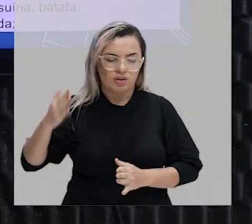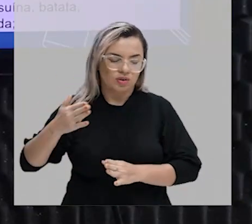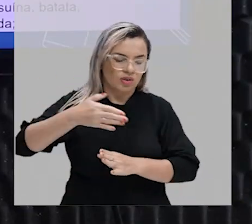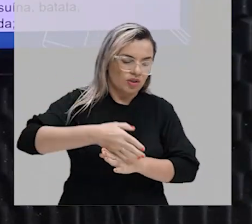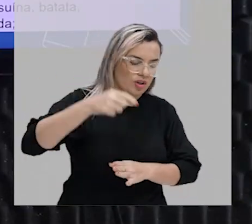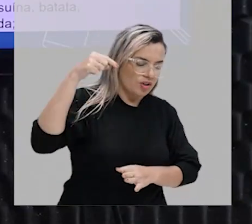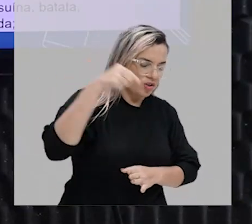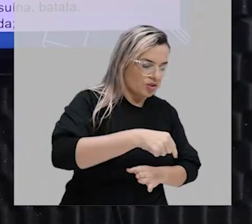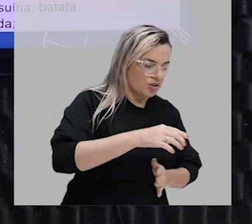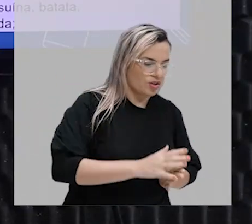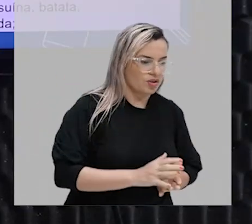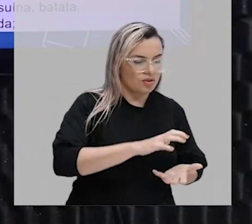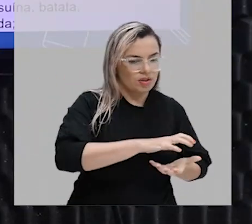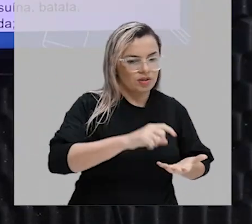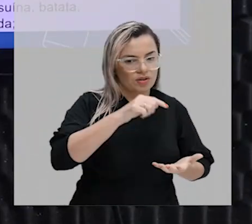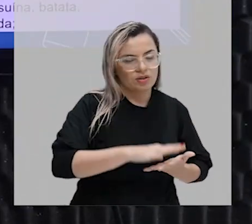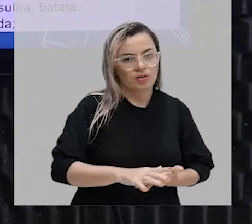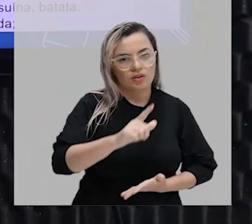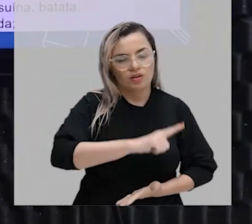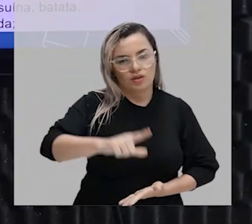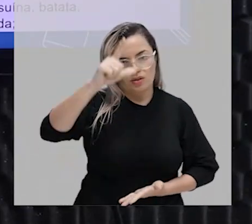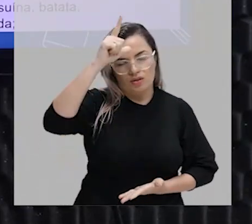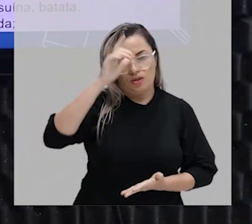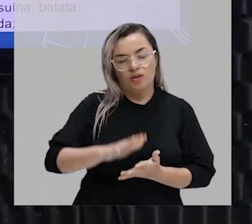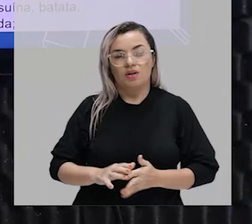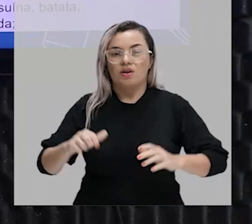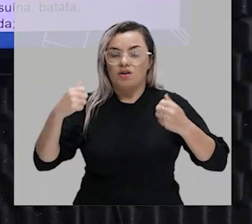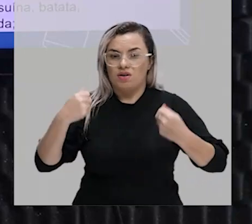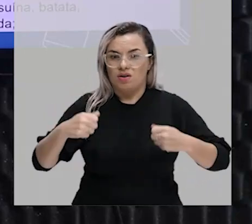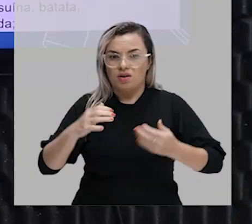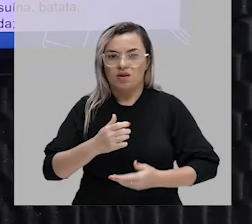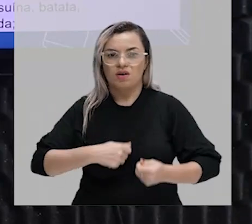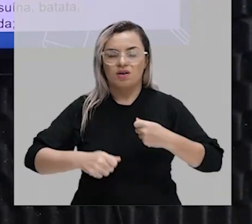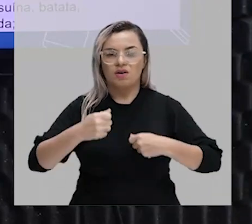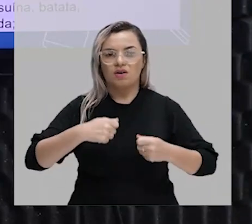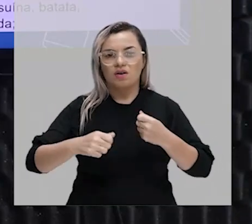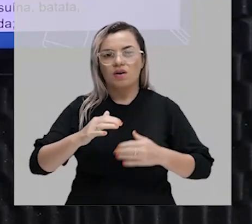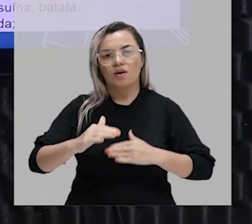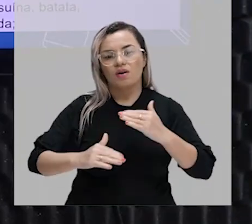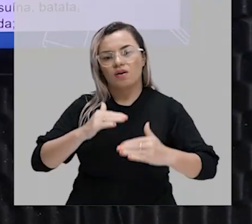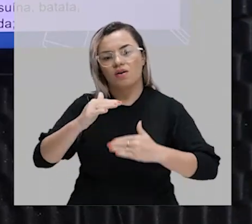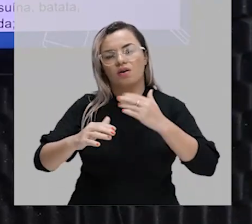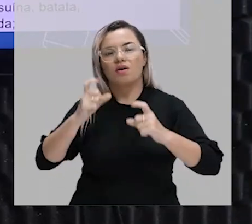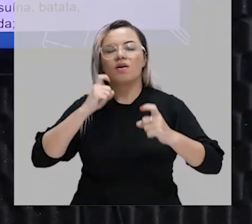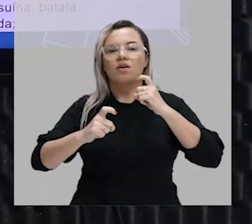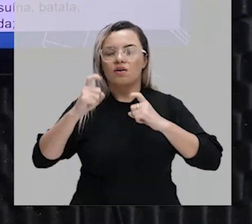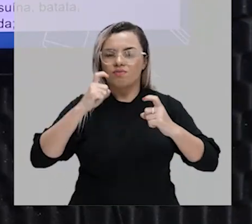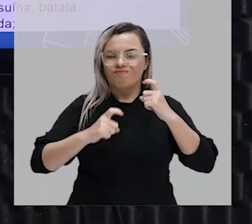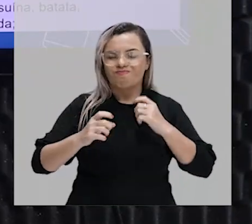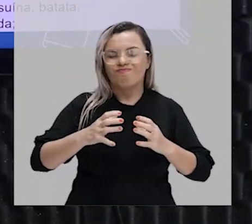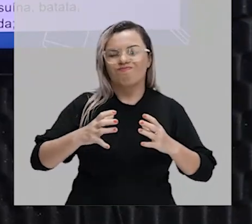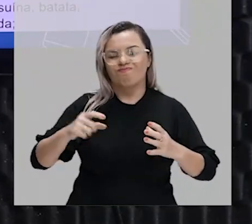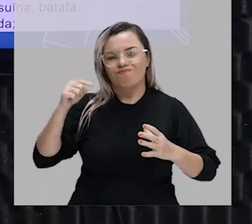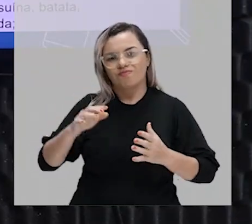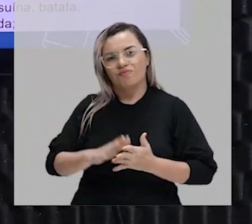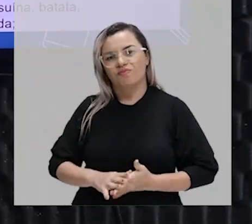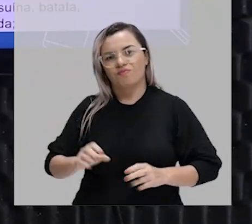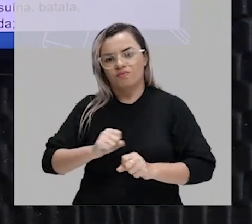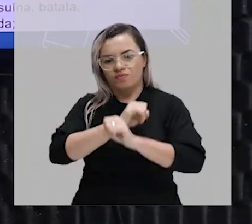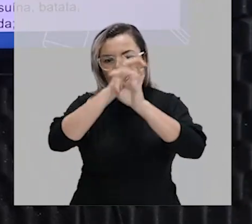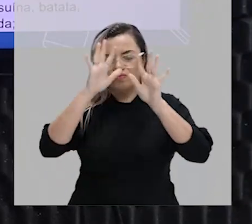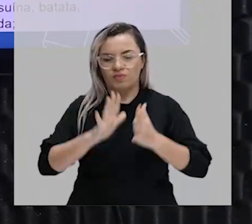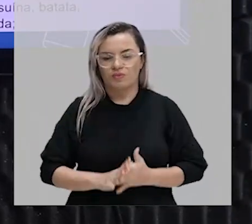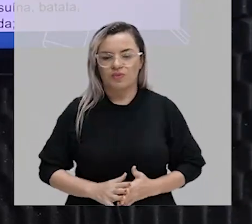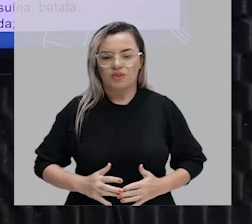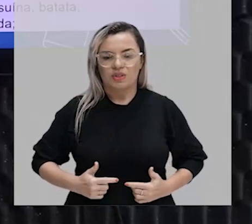Alemanha. A Alemanha precisa desse gás natural para que a sua economia possa funcionar. Tá? Então existe uma preocupação muito grande, ficou muito evidente agora nesse